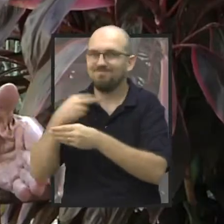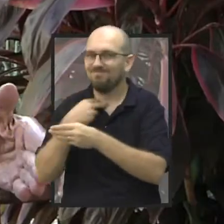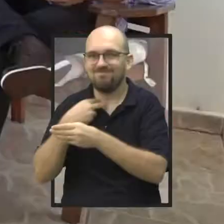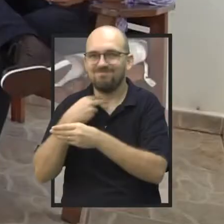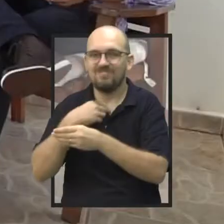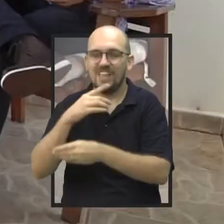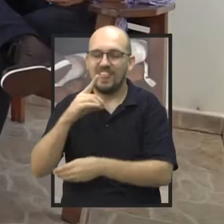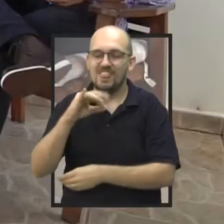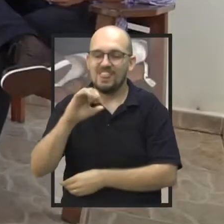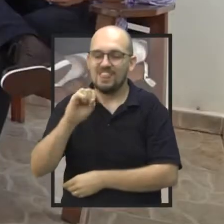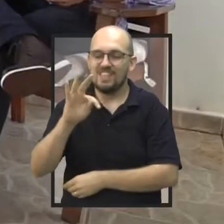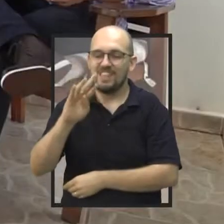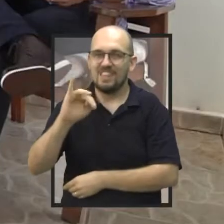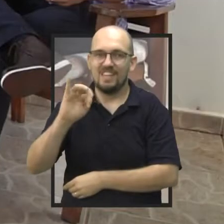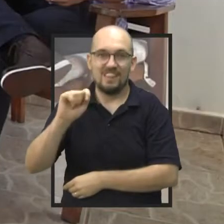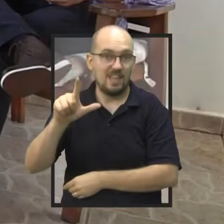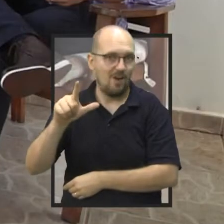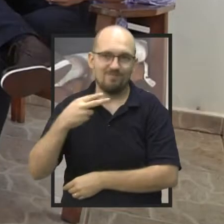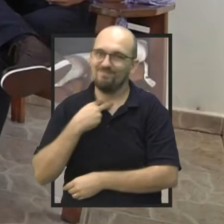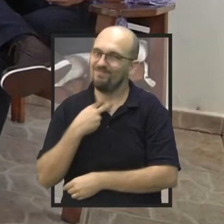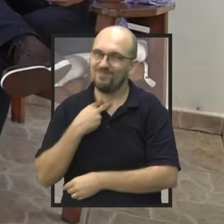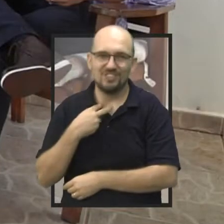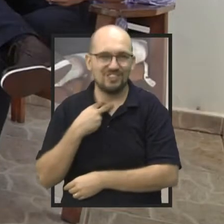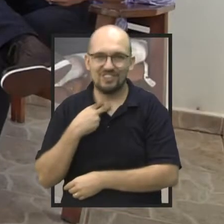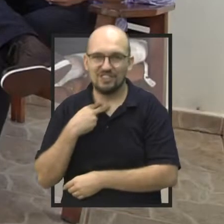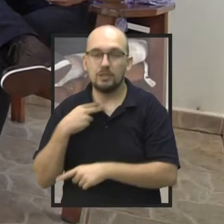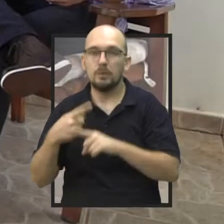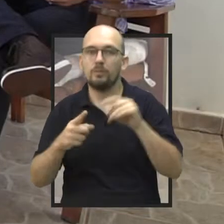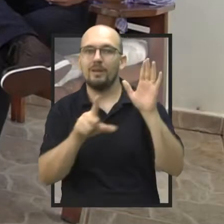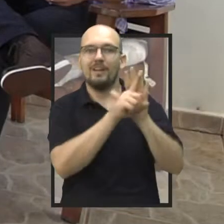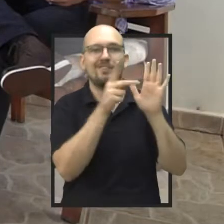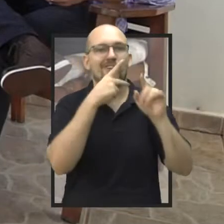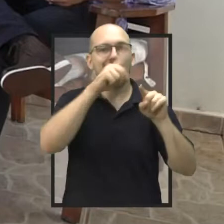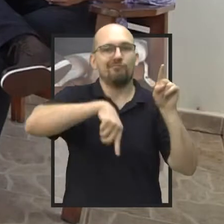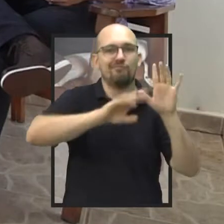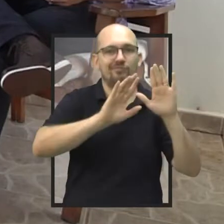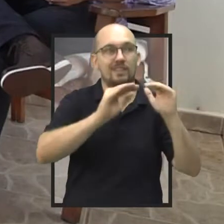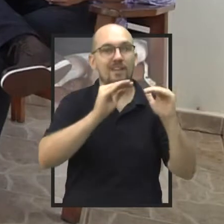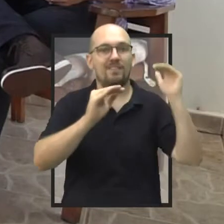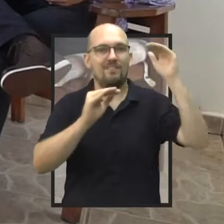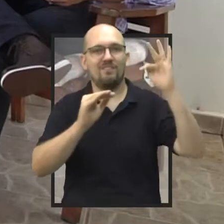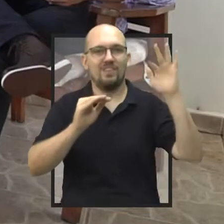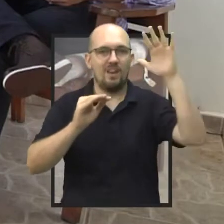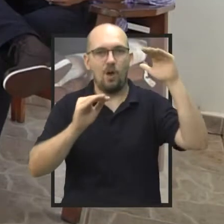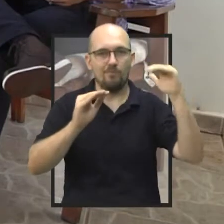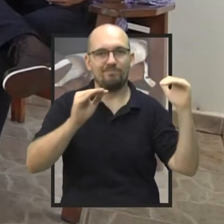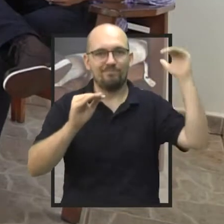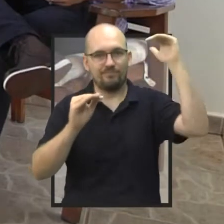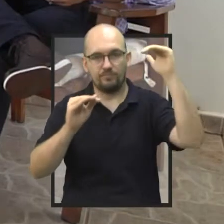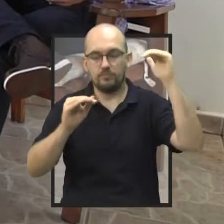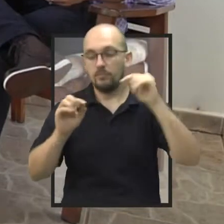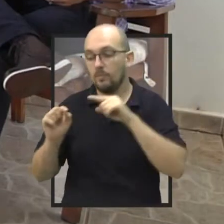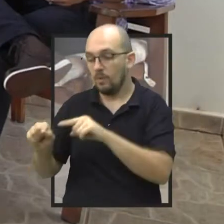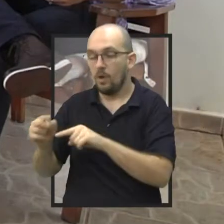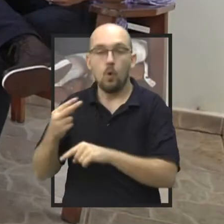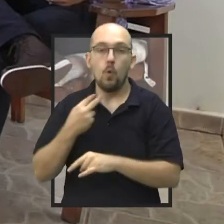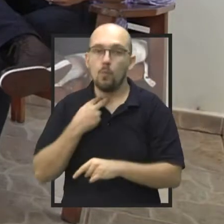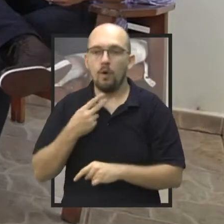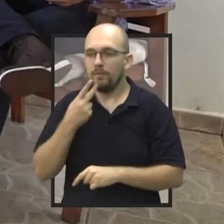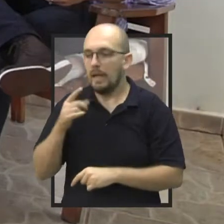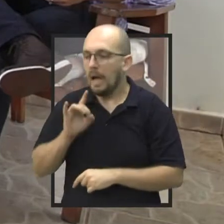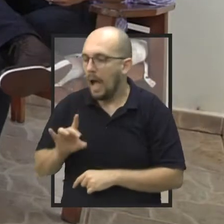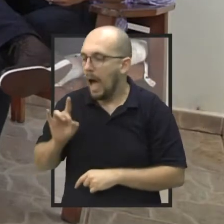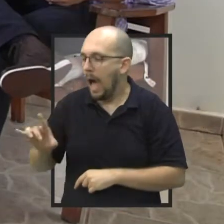direta. Ele pode dividir o território, mas ele não pode impor que ali cada um eleja o